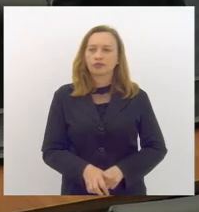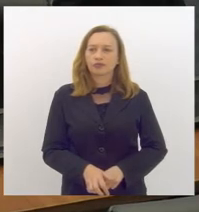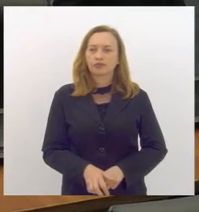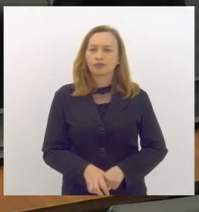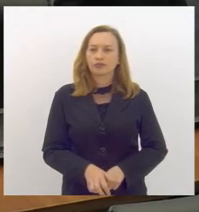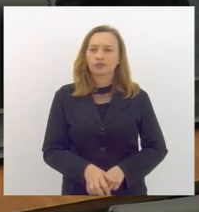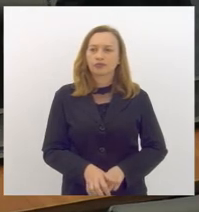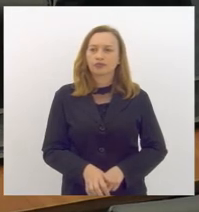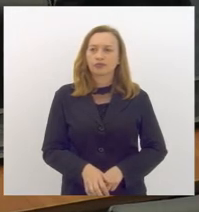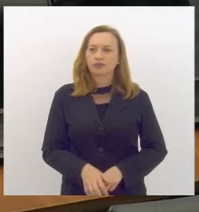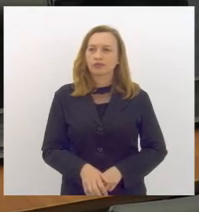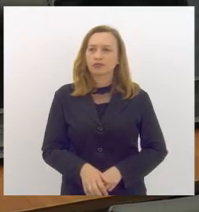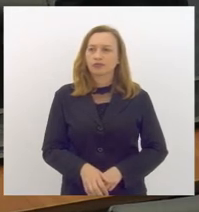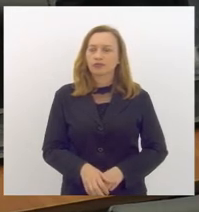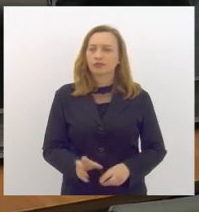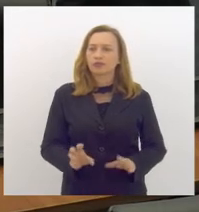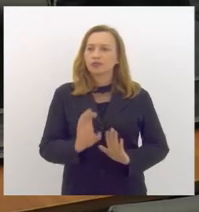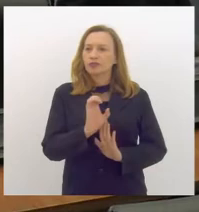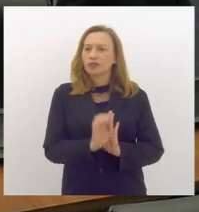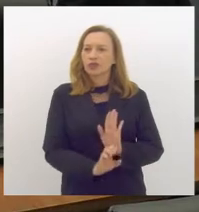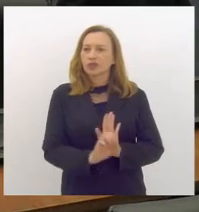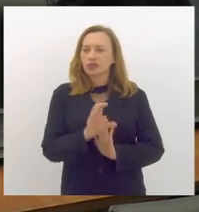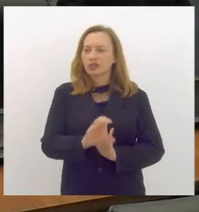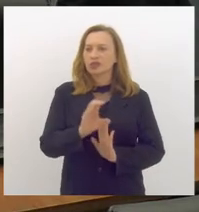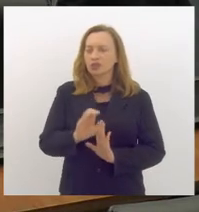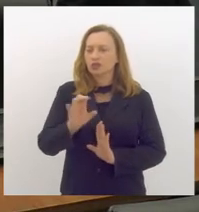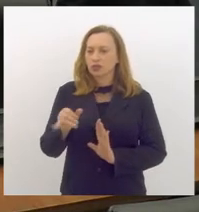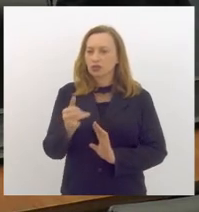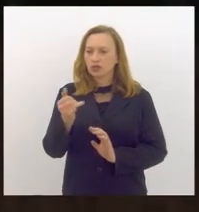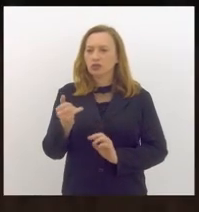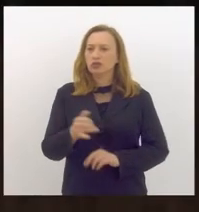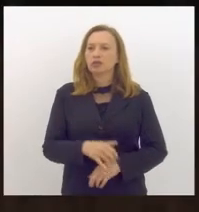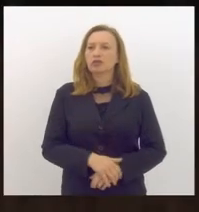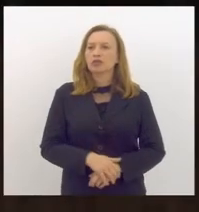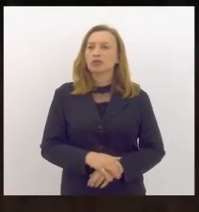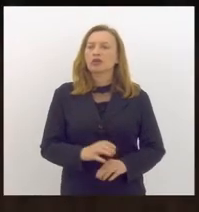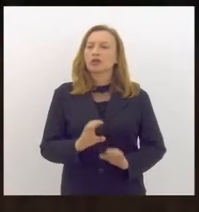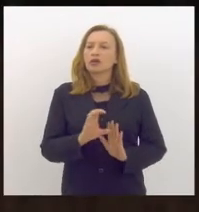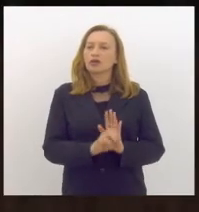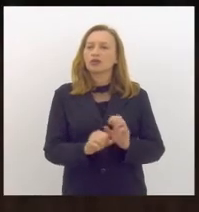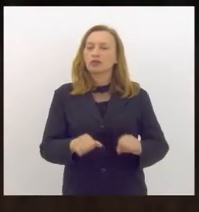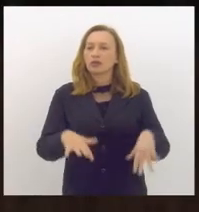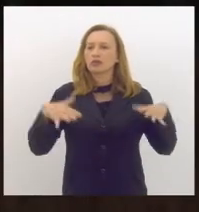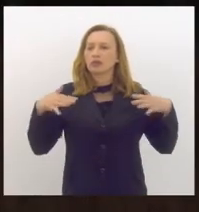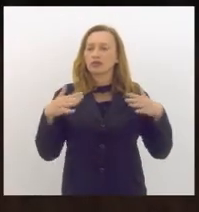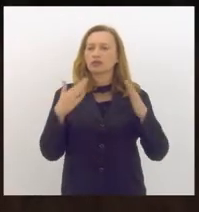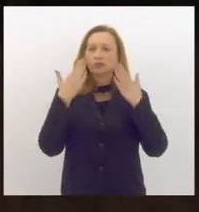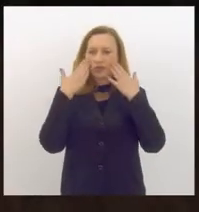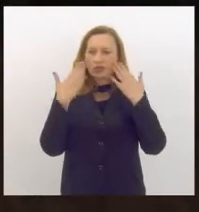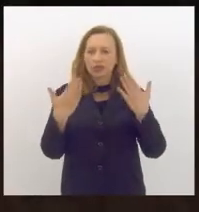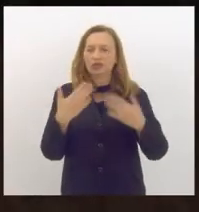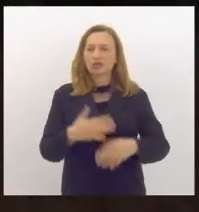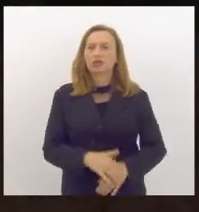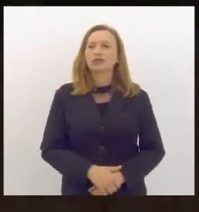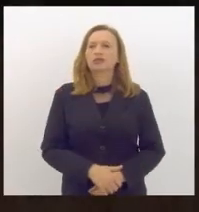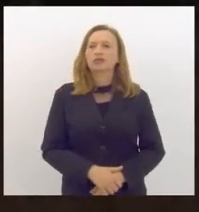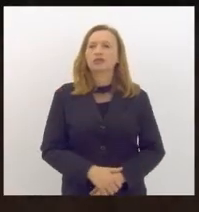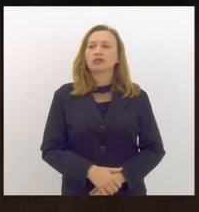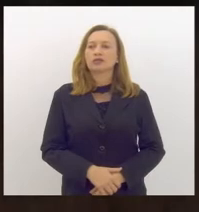Presidente, tendo em vista a emenda da CCJ, as emendas de plenário que foram apresentadas,